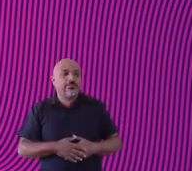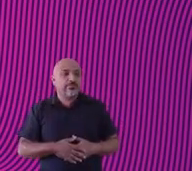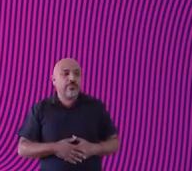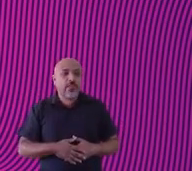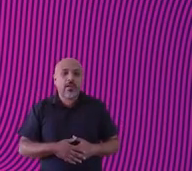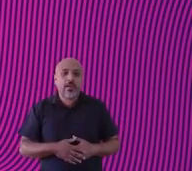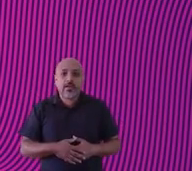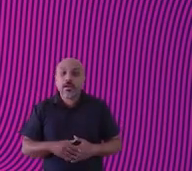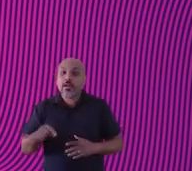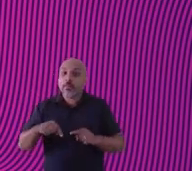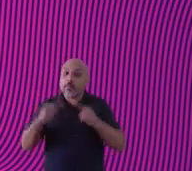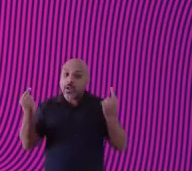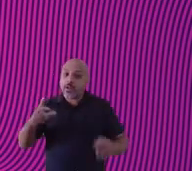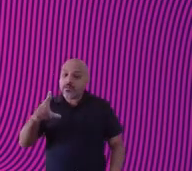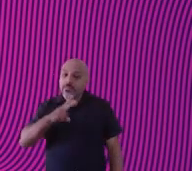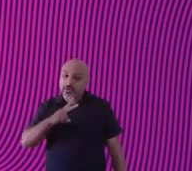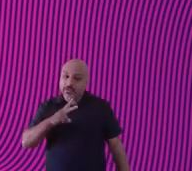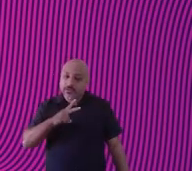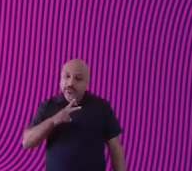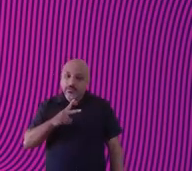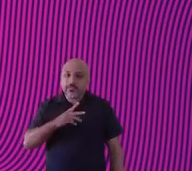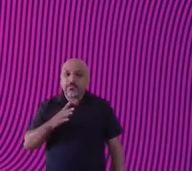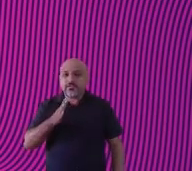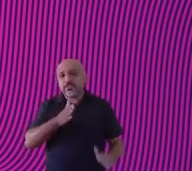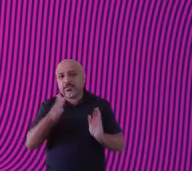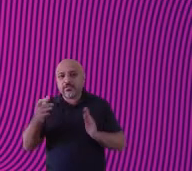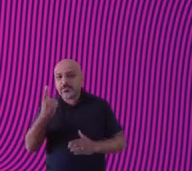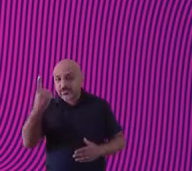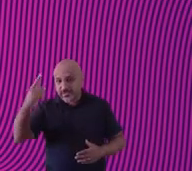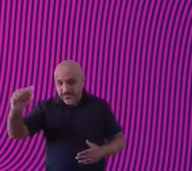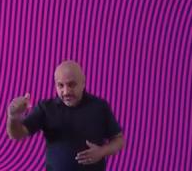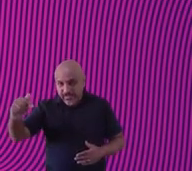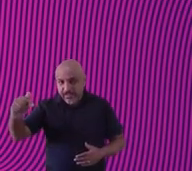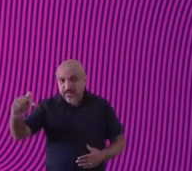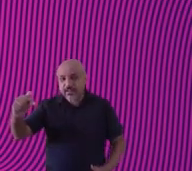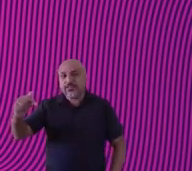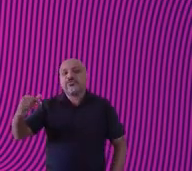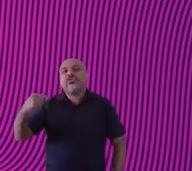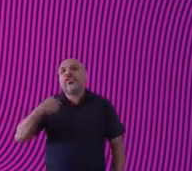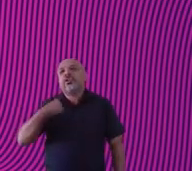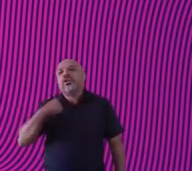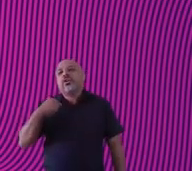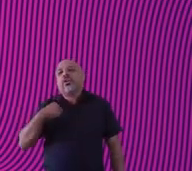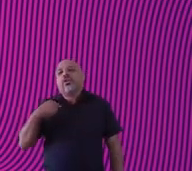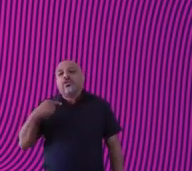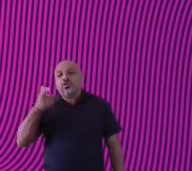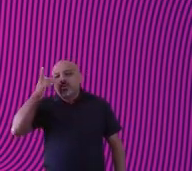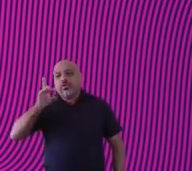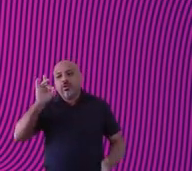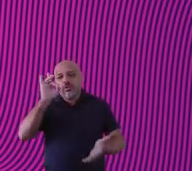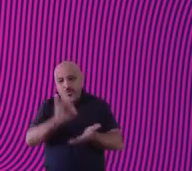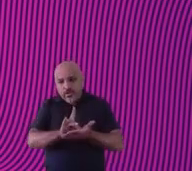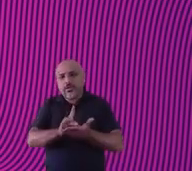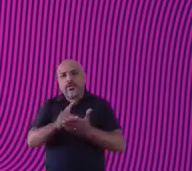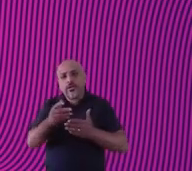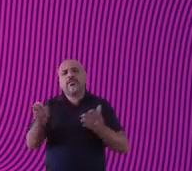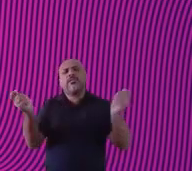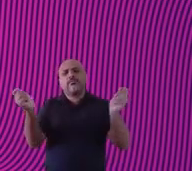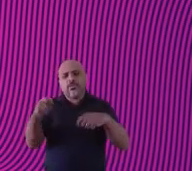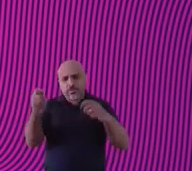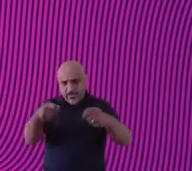nem eu particularmente uma direção de 17 entendeu eu consideraria essa possibilidade